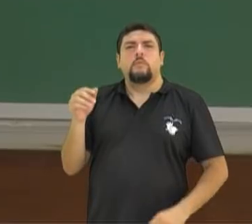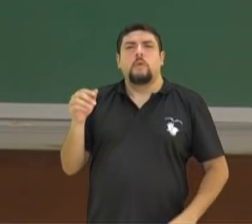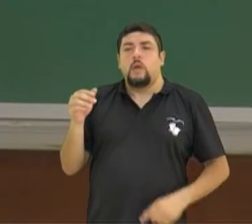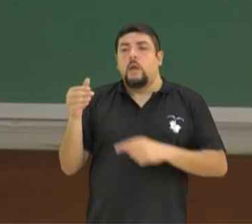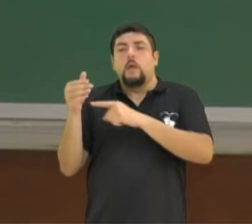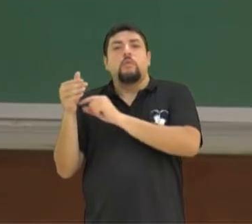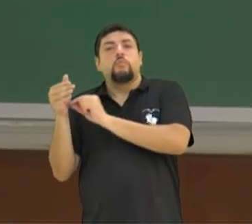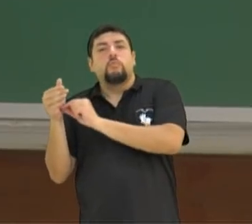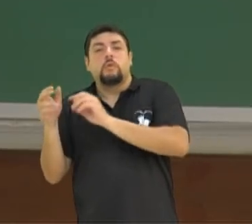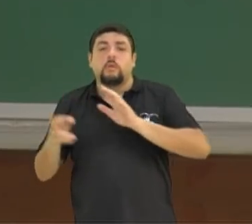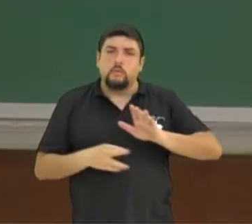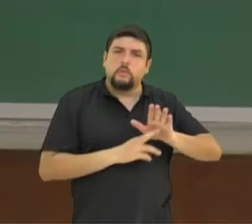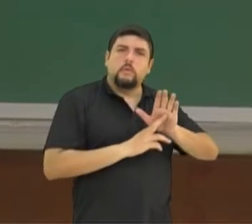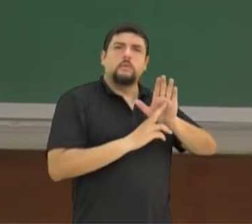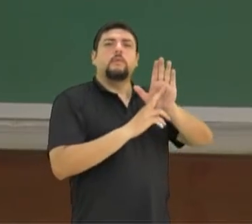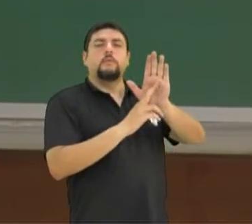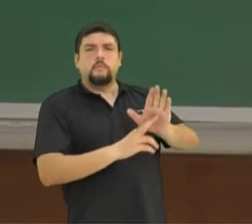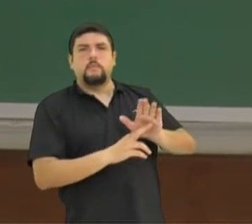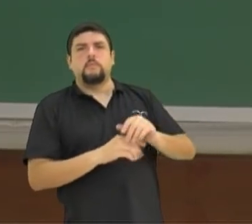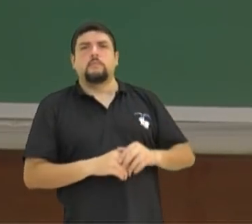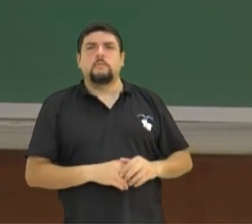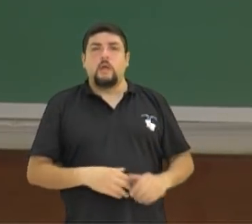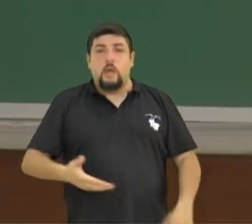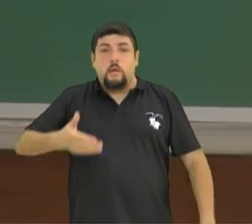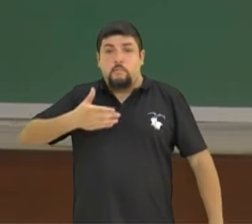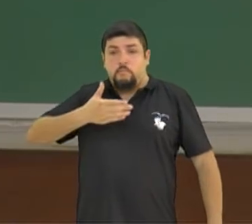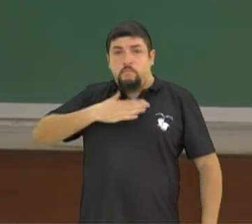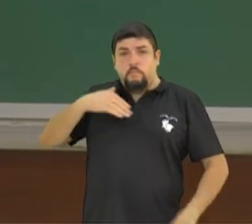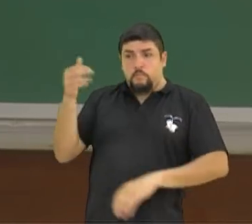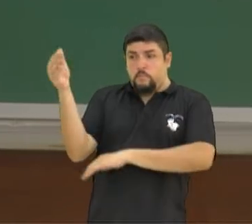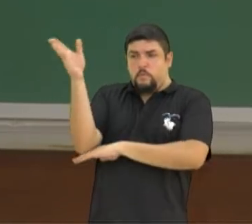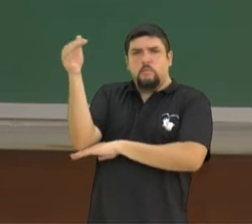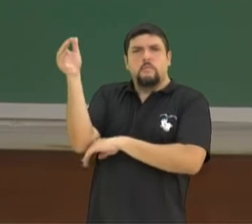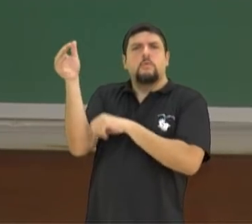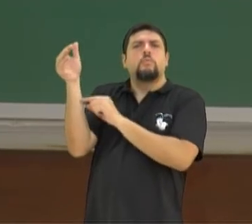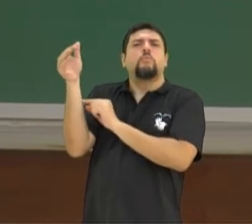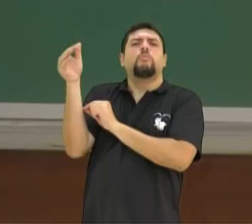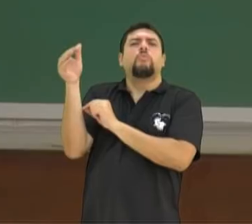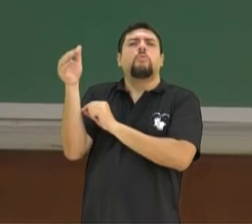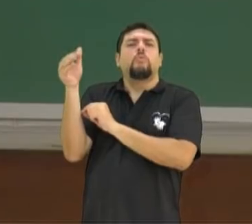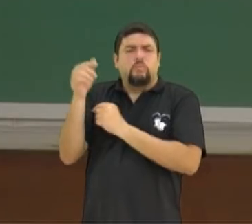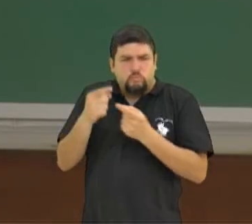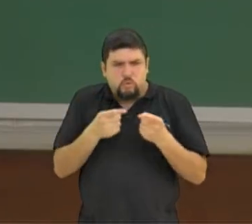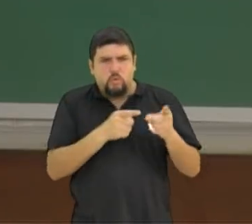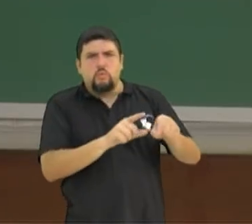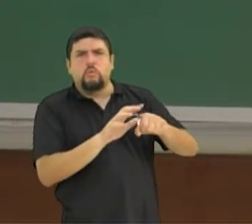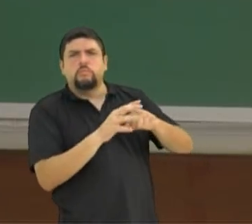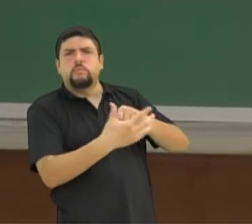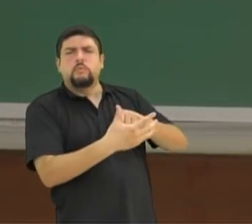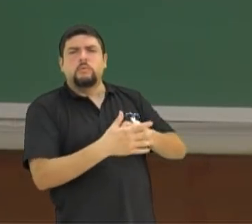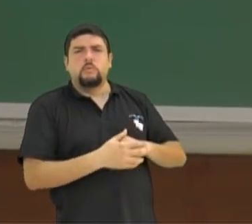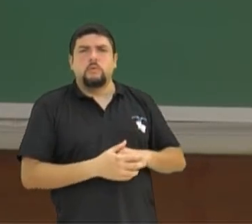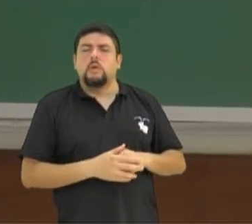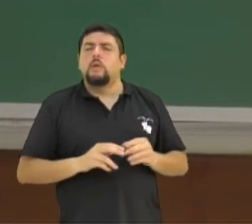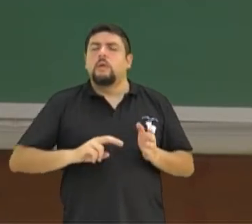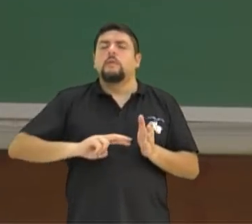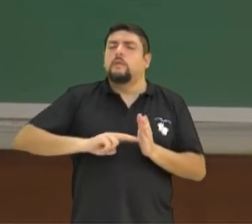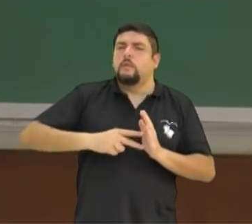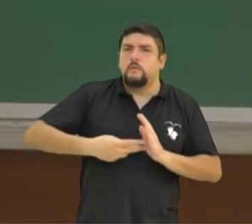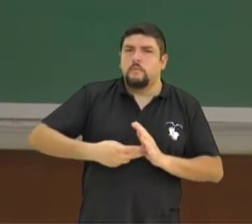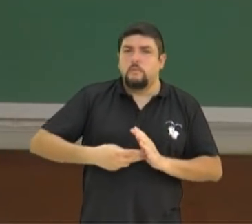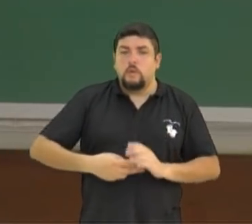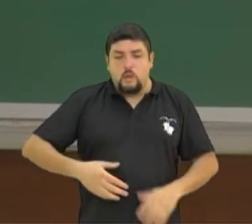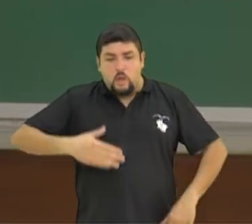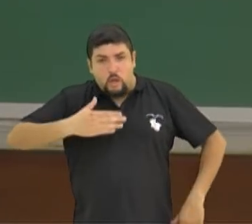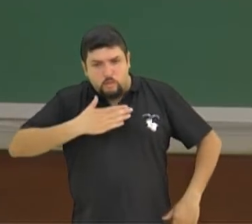pela sua representação. Né? Quando ela diz a minha bandeira é fazer prevenção ao novo coronavírus. O que ela está querendo dizer? A minha